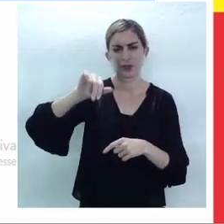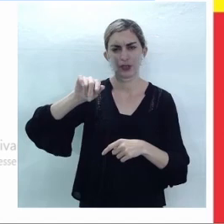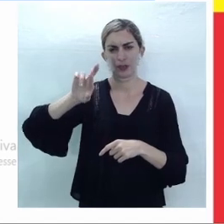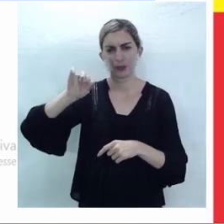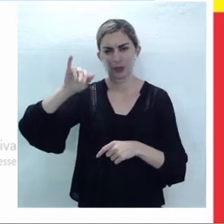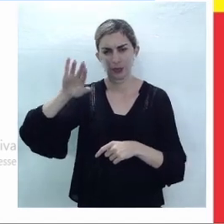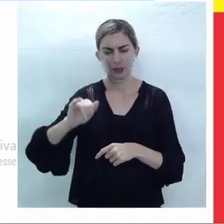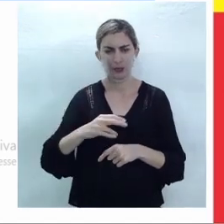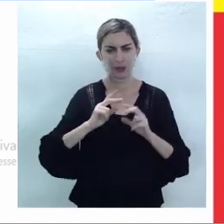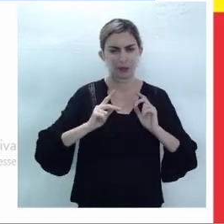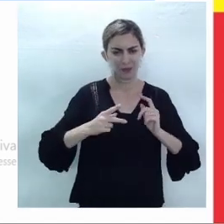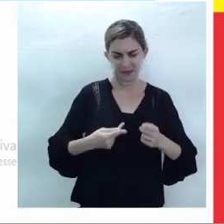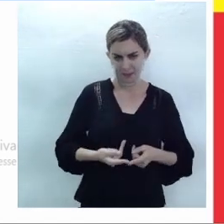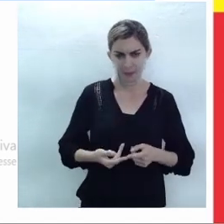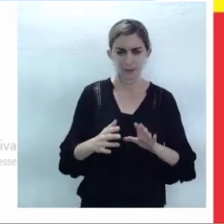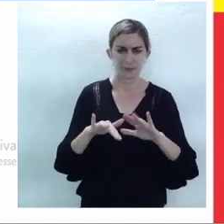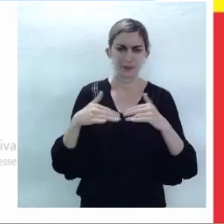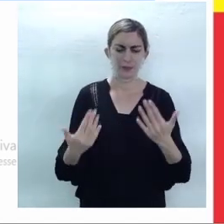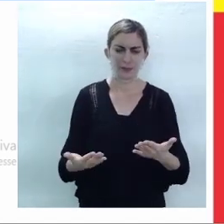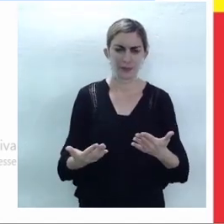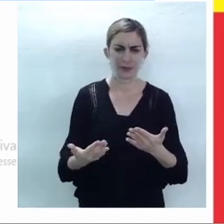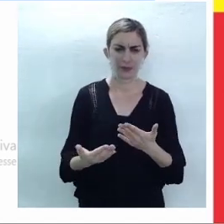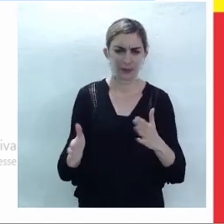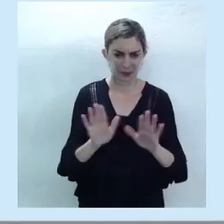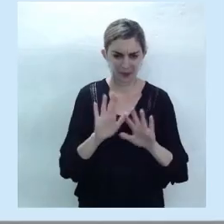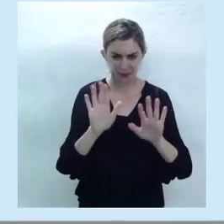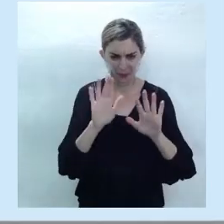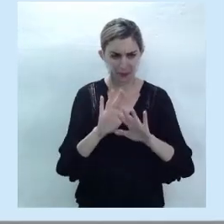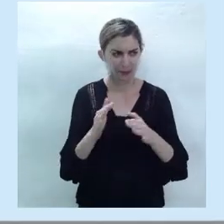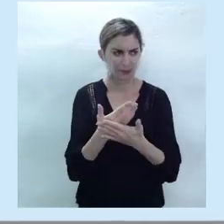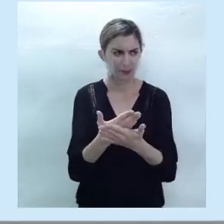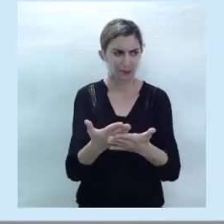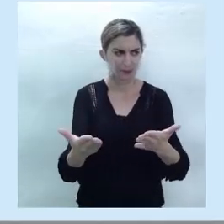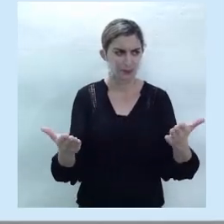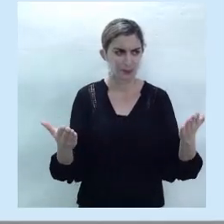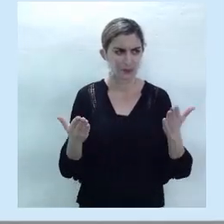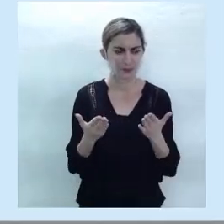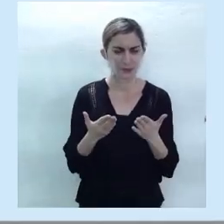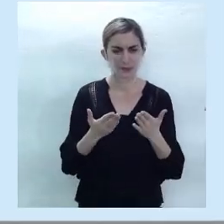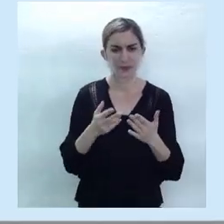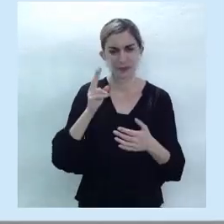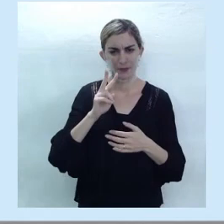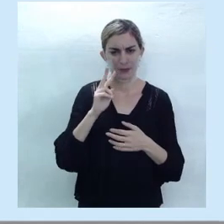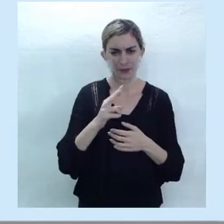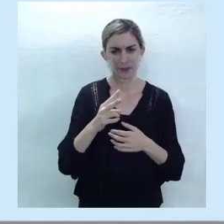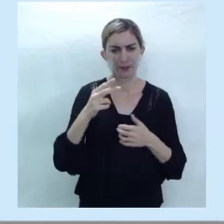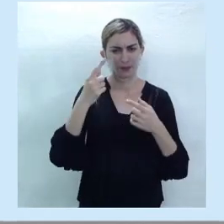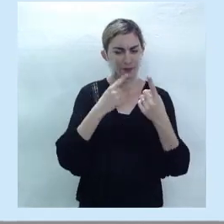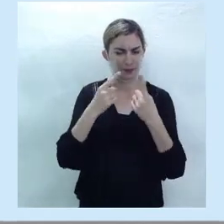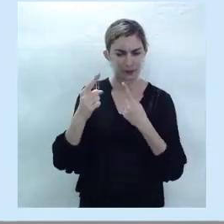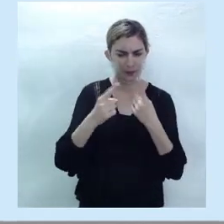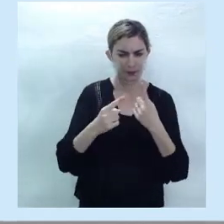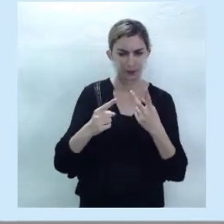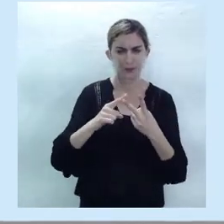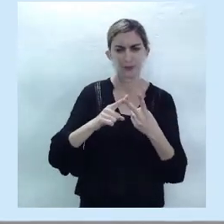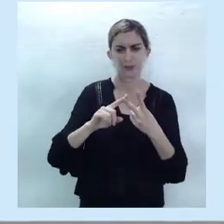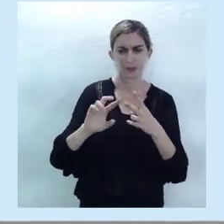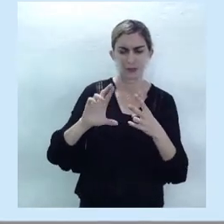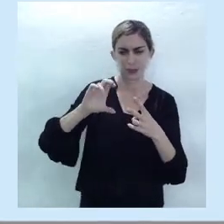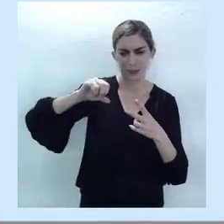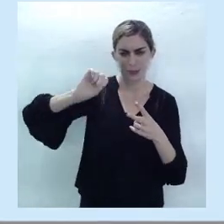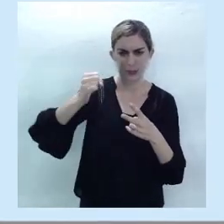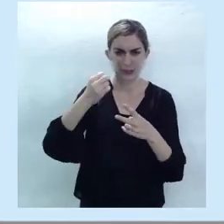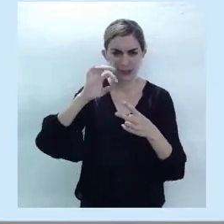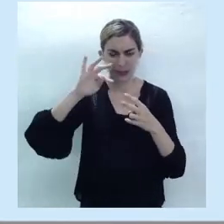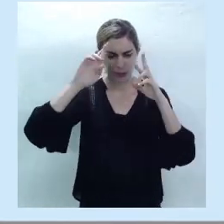vulnerabilidade como seres humanos. Então, minha gente, eu me despeço de vocês, lembrando sempre, diálogo,